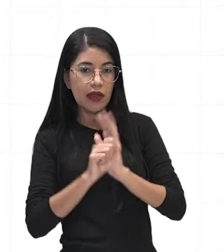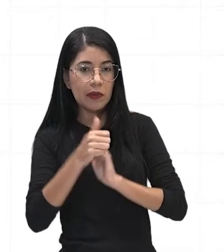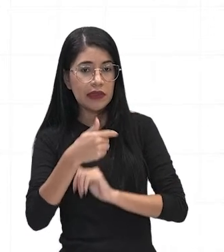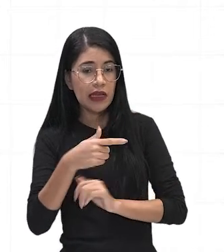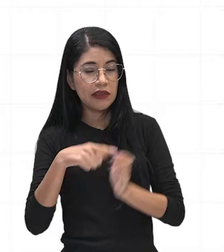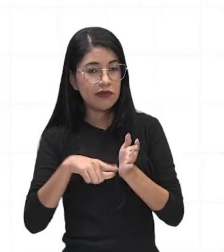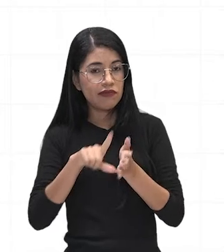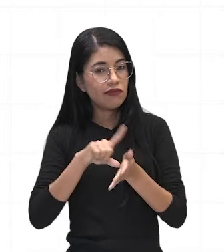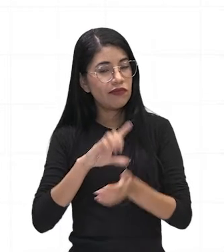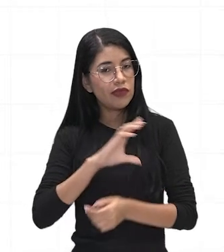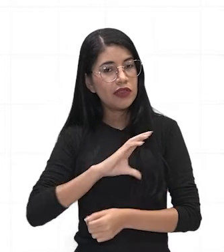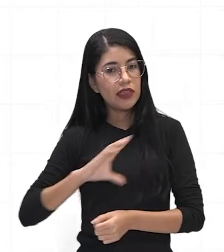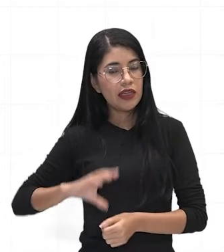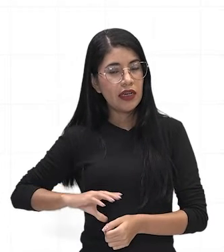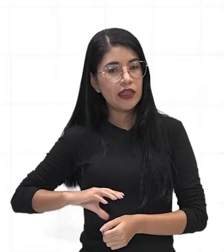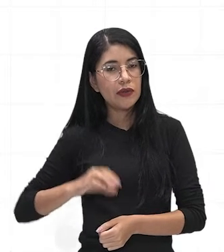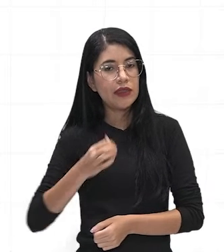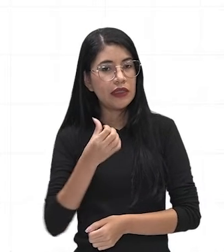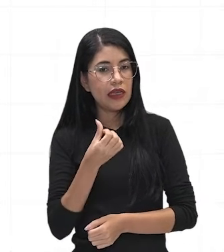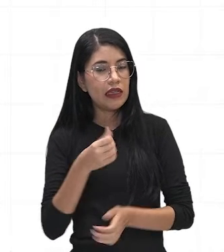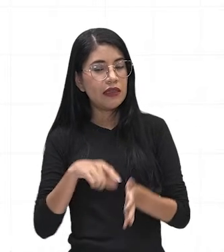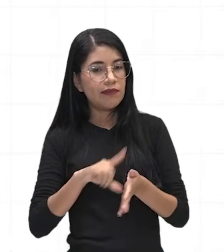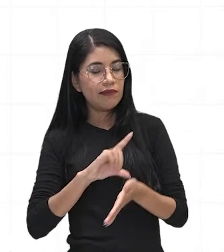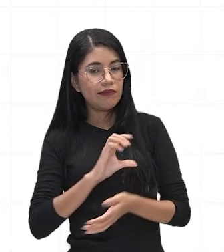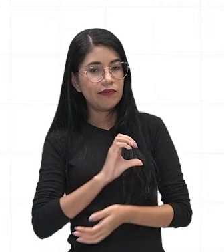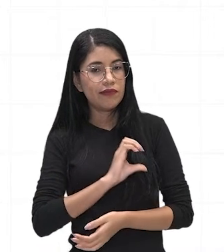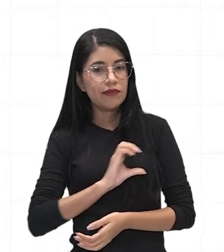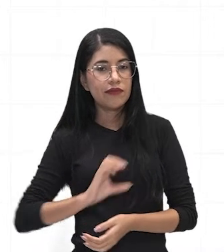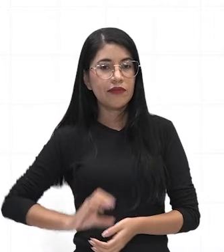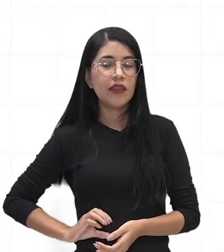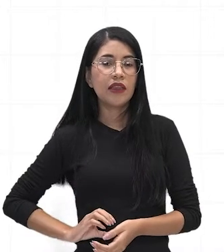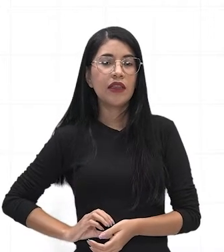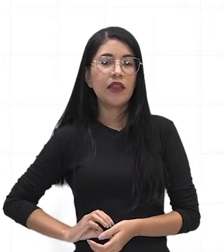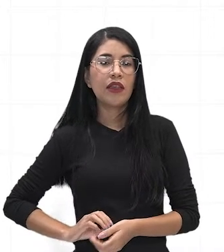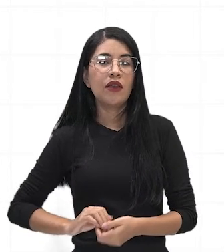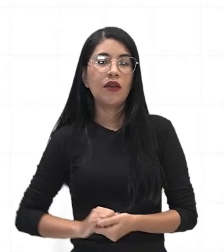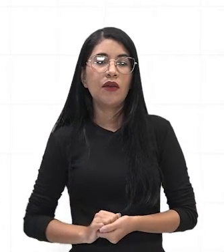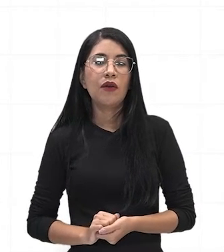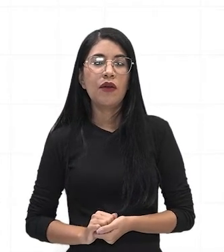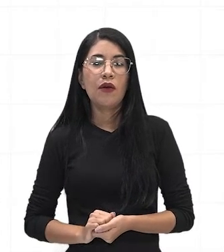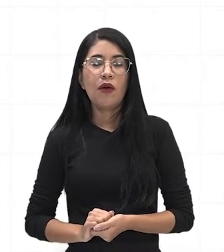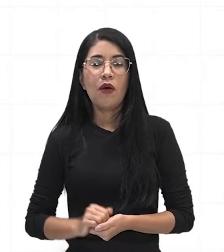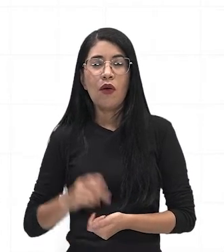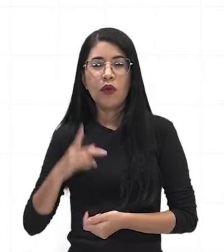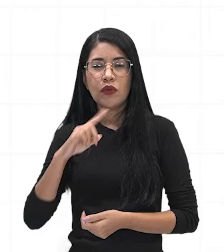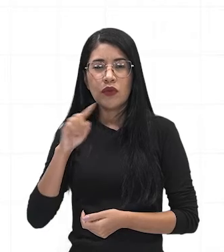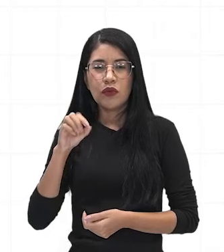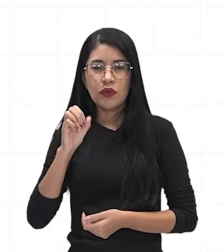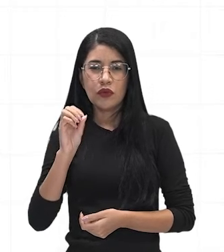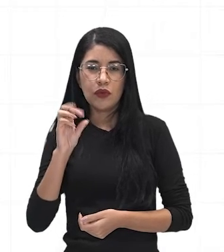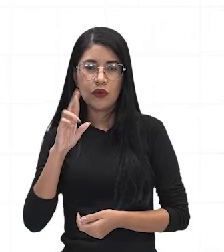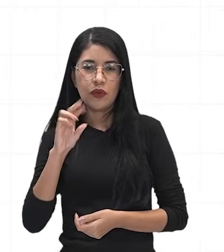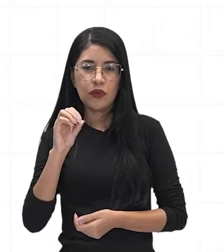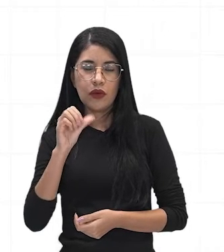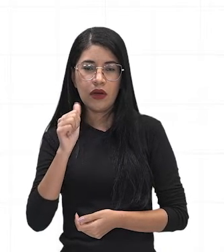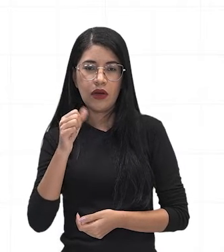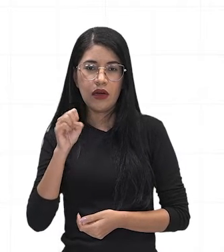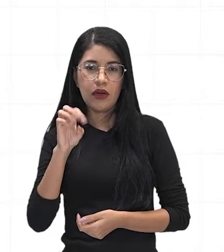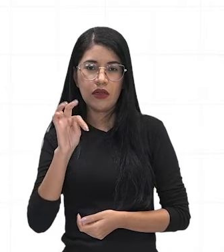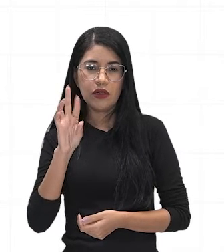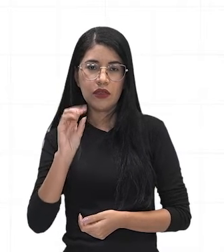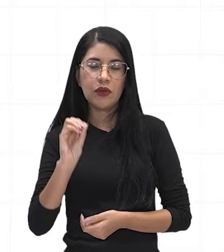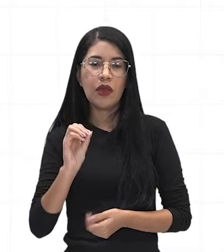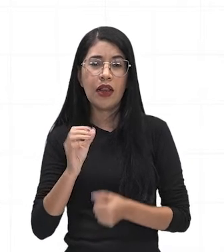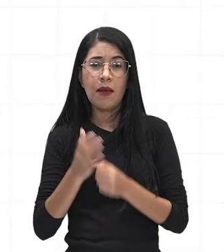a.C. e 6 a.C., um profeta chamado Zoroastro criou as bases de uma